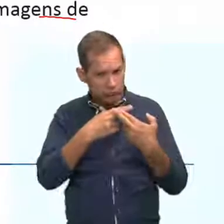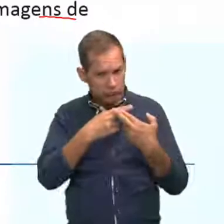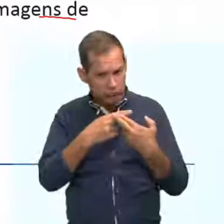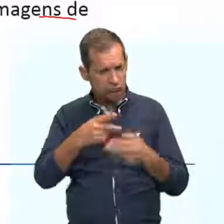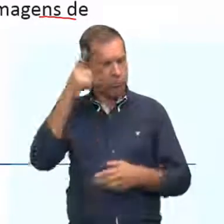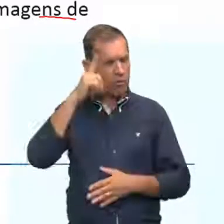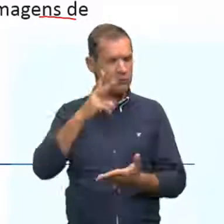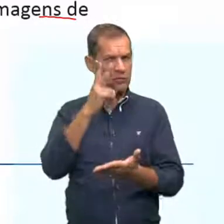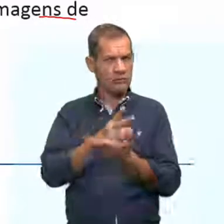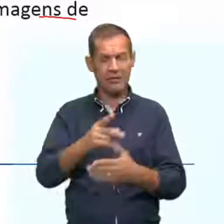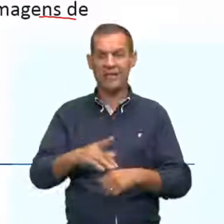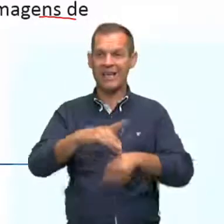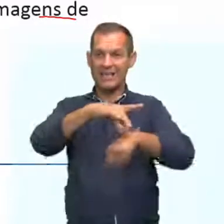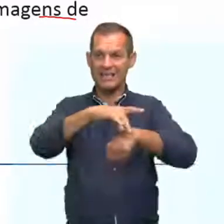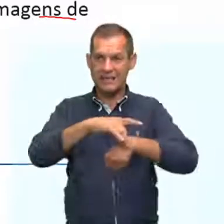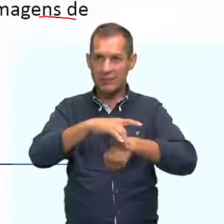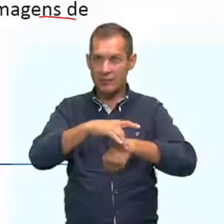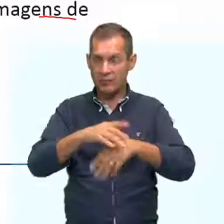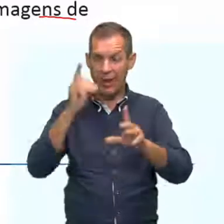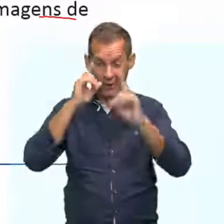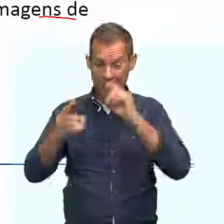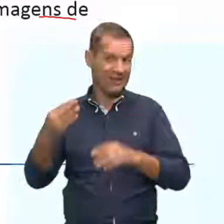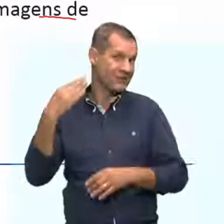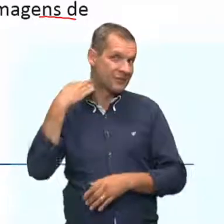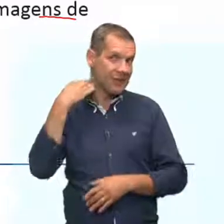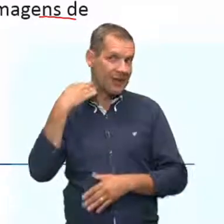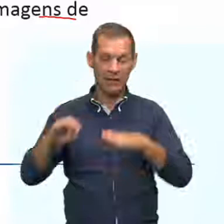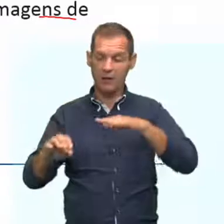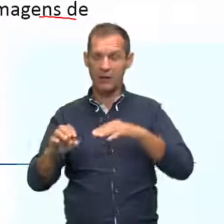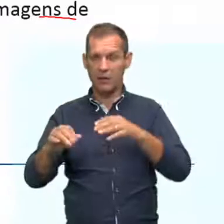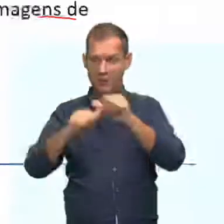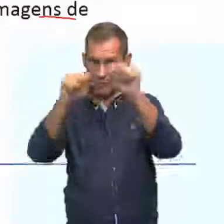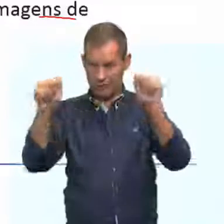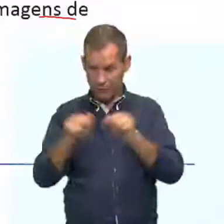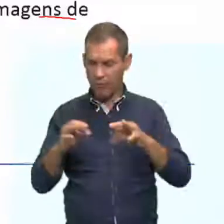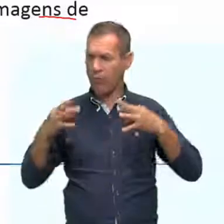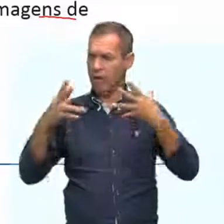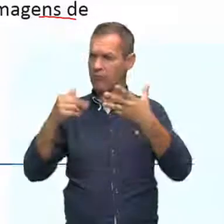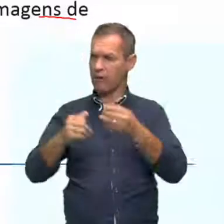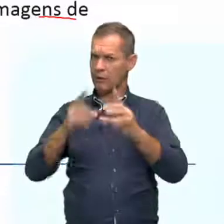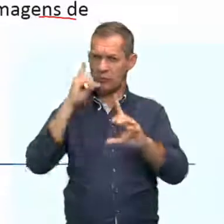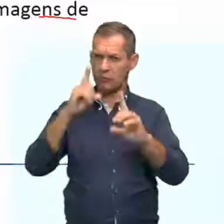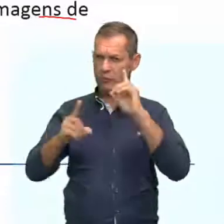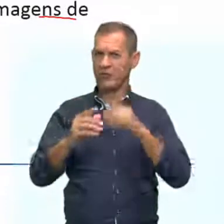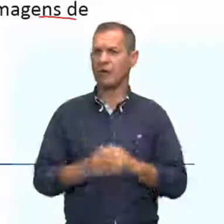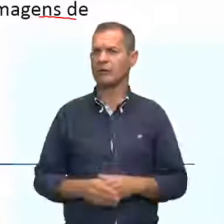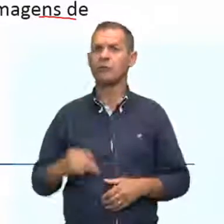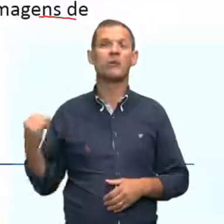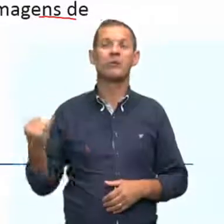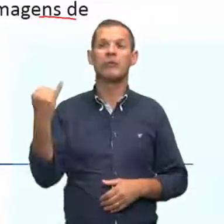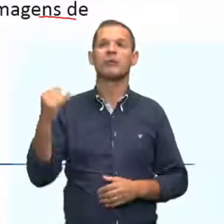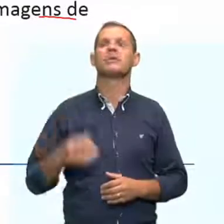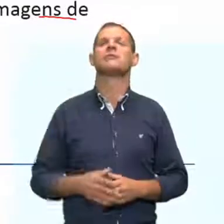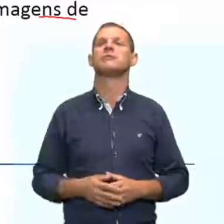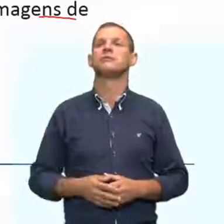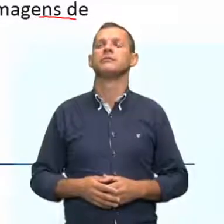por garantir segurança aos dados financeiros, às imagens e a todos esses dados que são tão